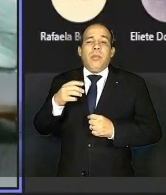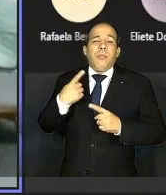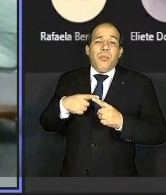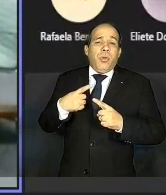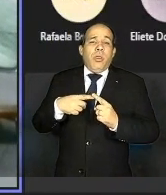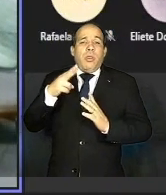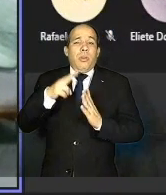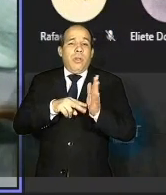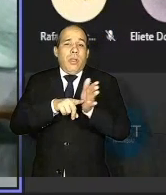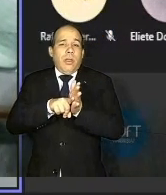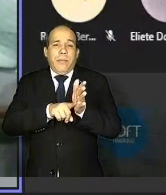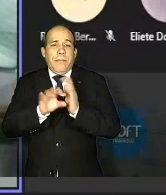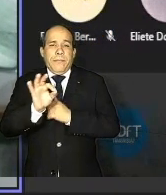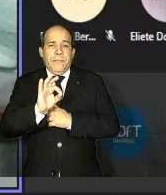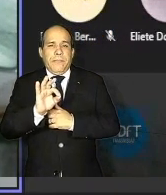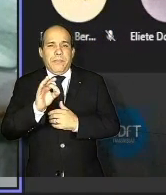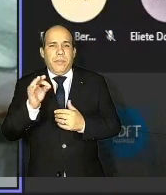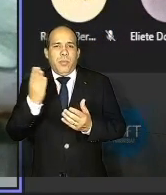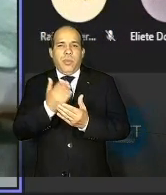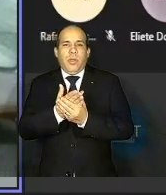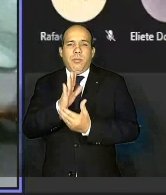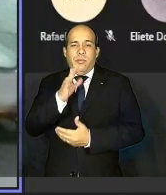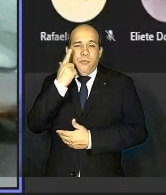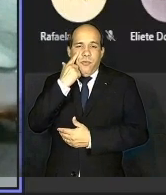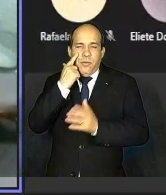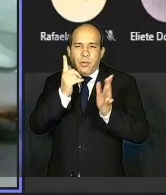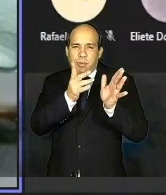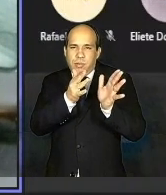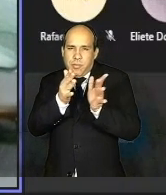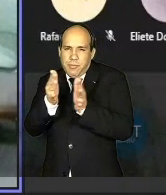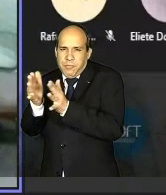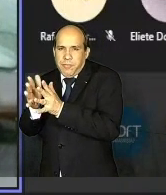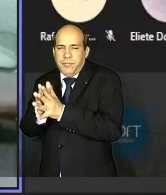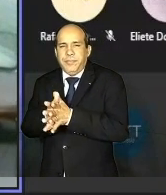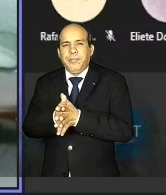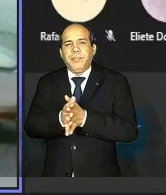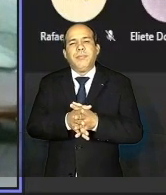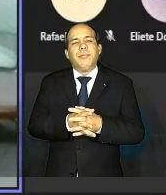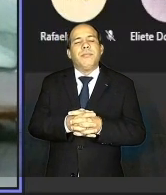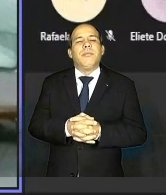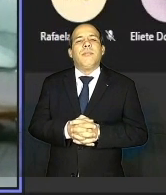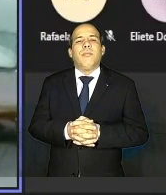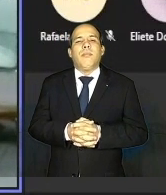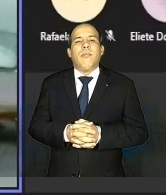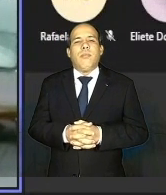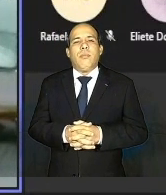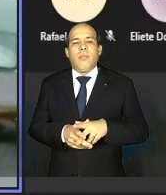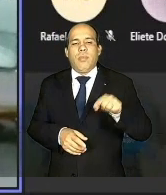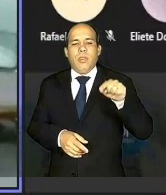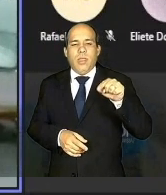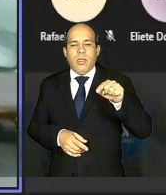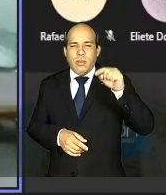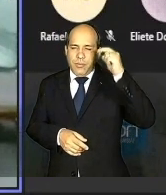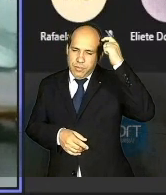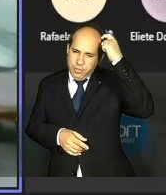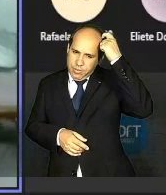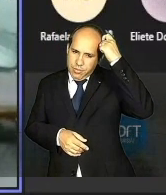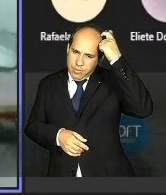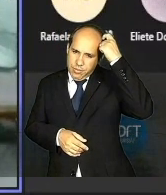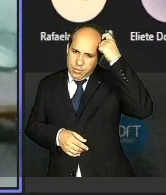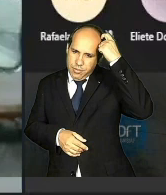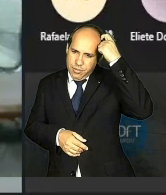Perfeito. Porque eu não analisei os processos, mas vamos ver aqui. Perfeito.